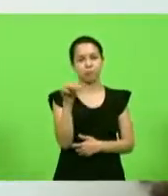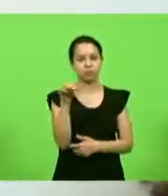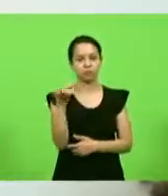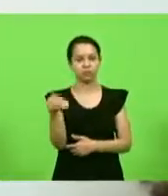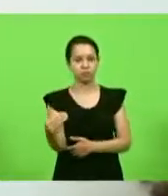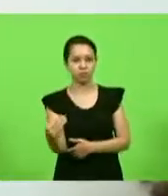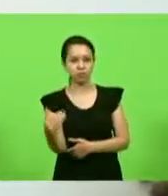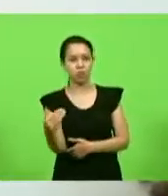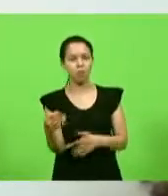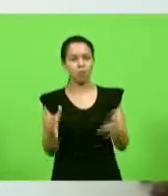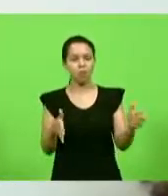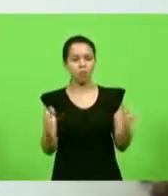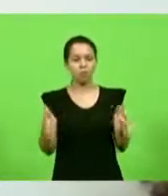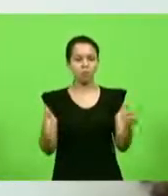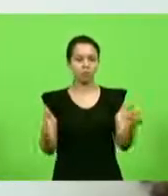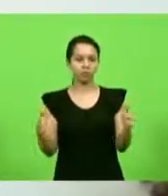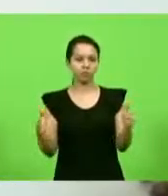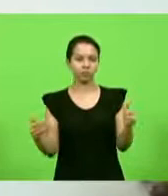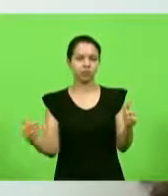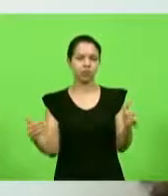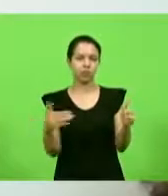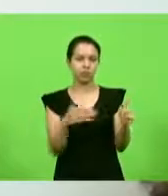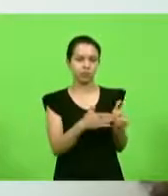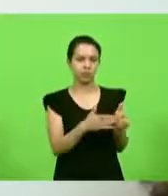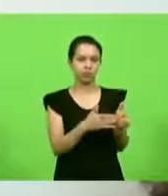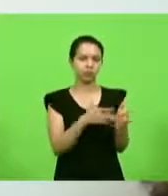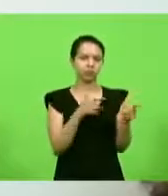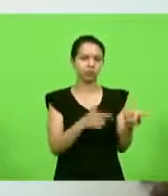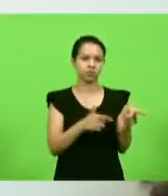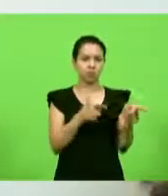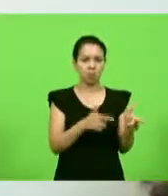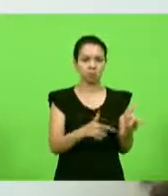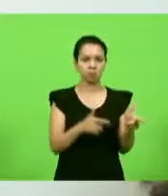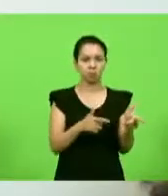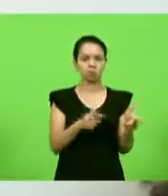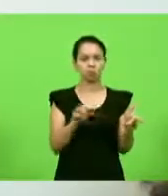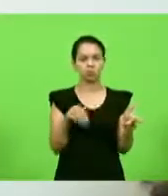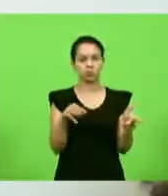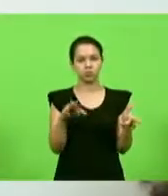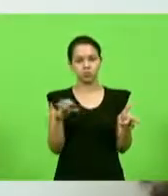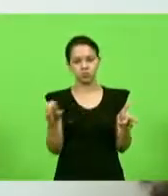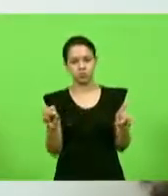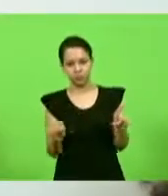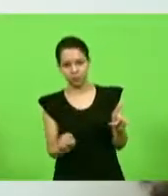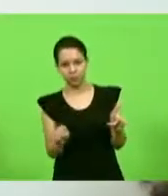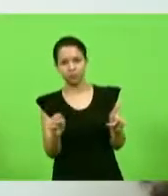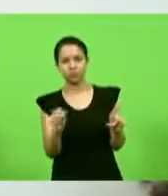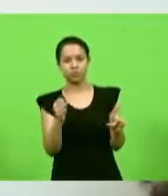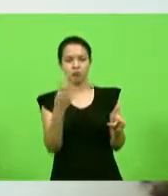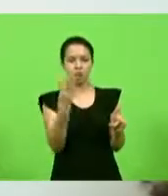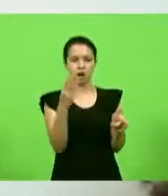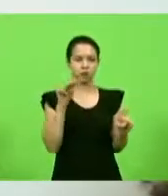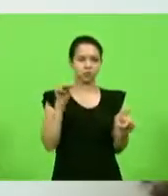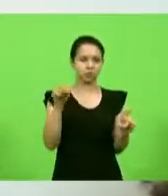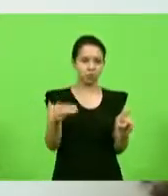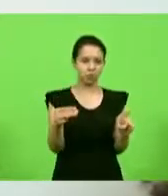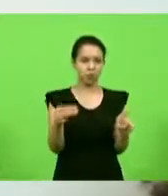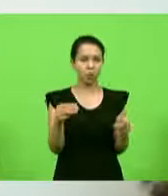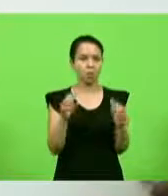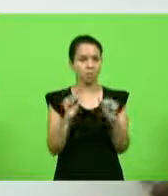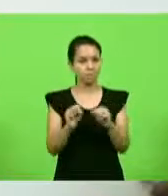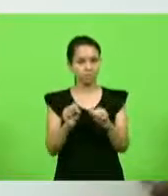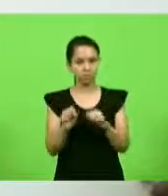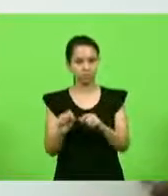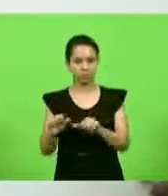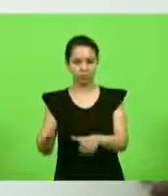Trecho Porto União, Matos Costa, Caçador, 4 milhões. Nós poderíamos pegar a reabilitação de Gravatal, Braço